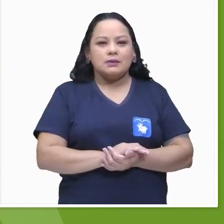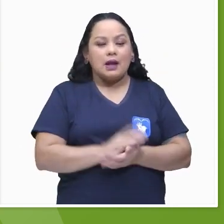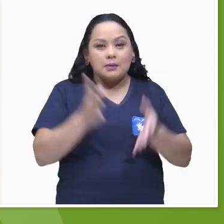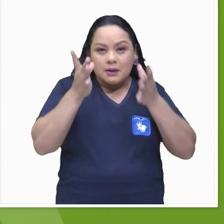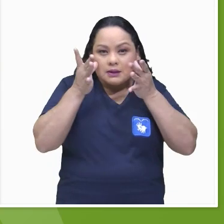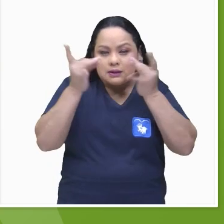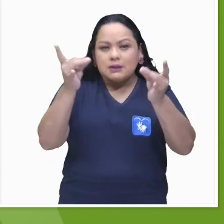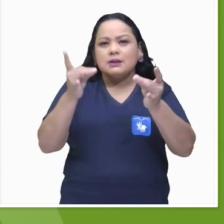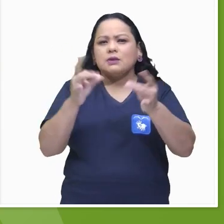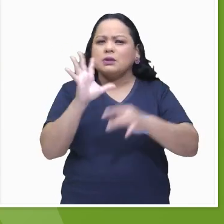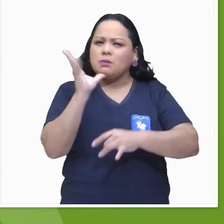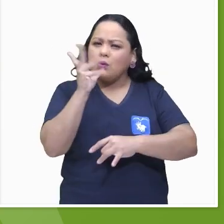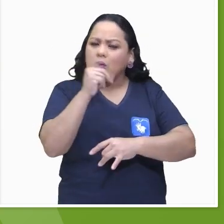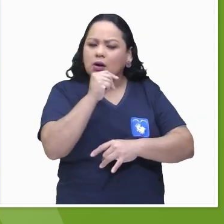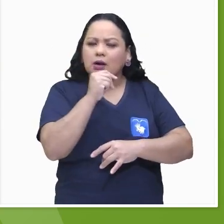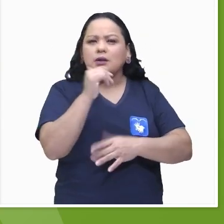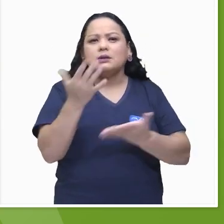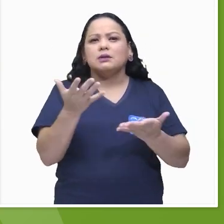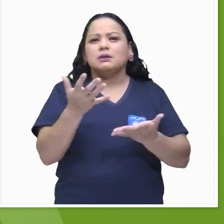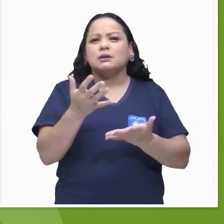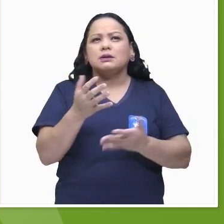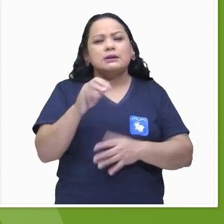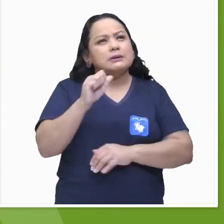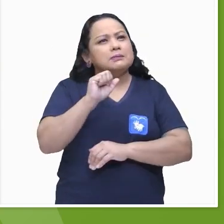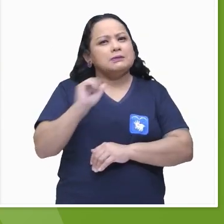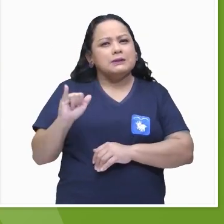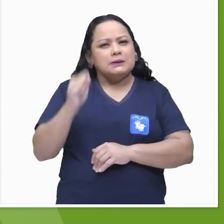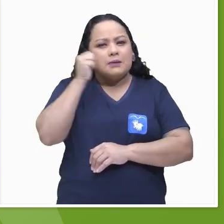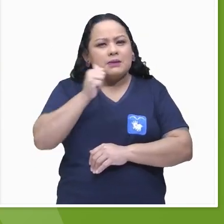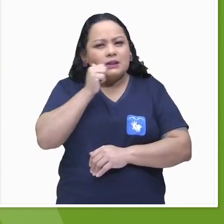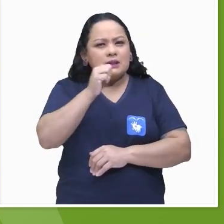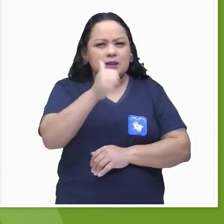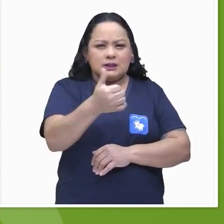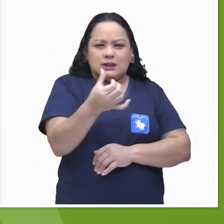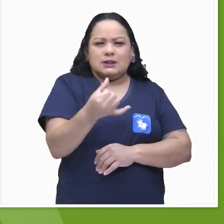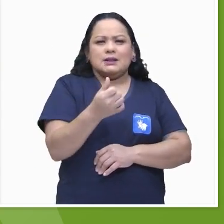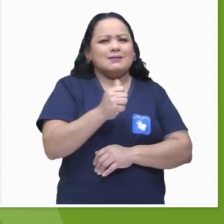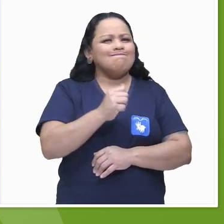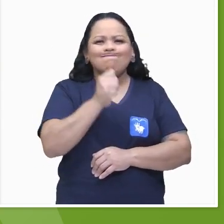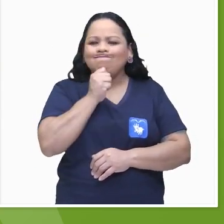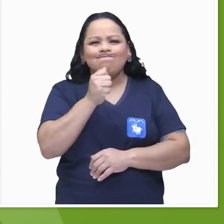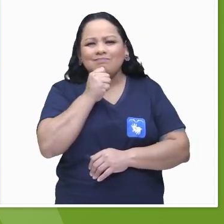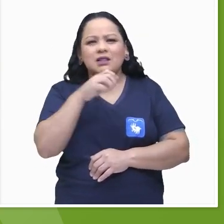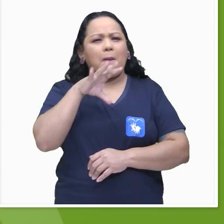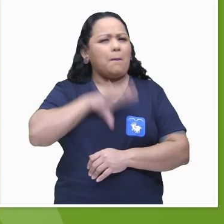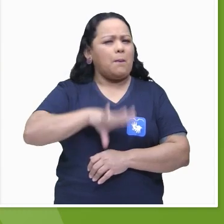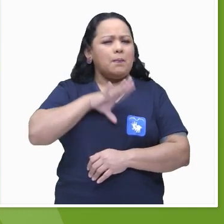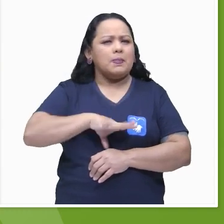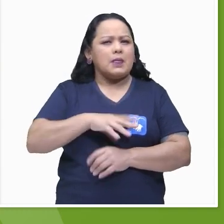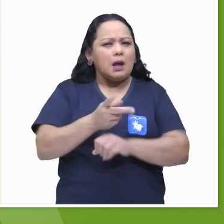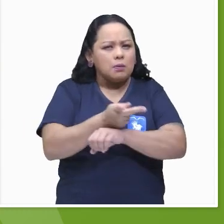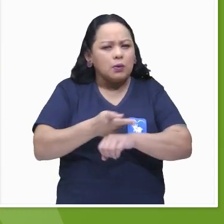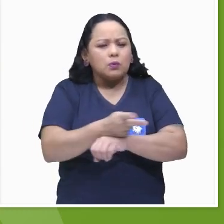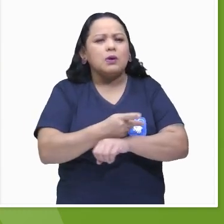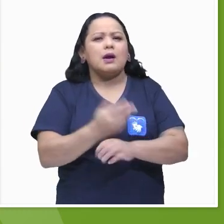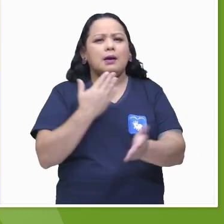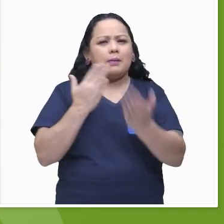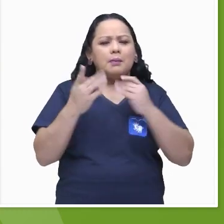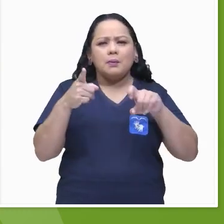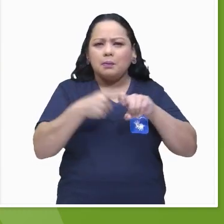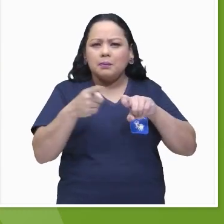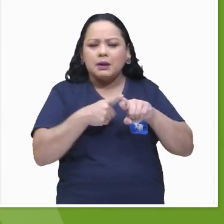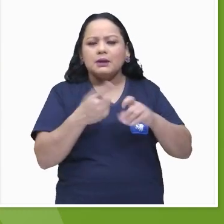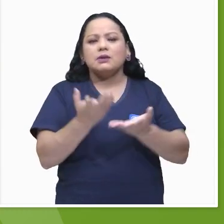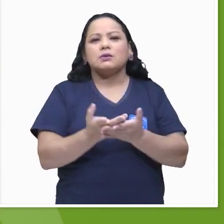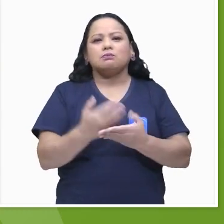dessa idade, né? Se a menina lá com 16 anos ainda não menstruou, então é importante procurar o médico, ver o que está acontecendo, tá? Mas o